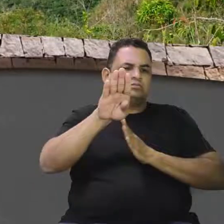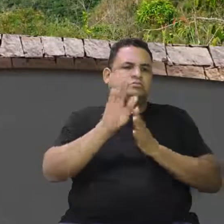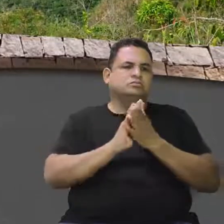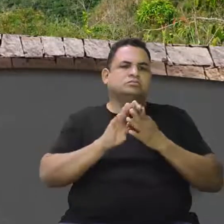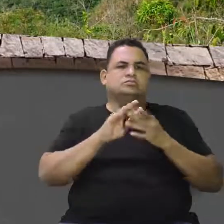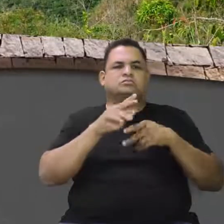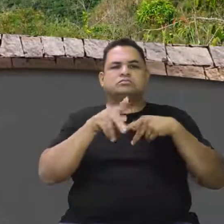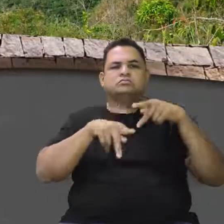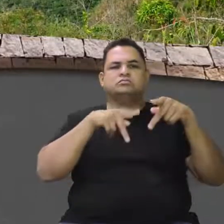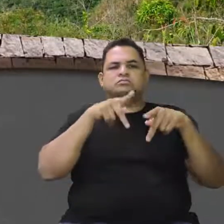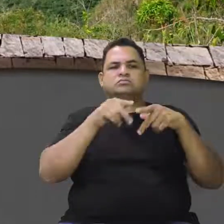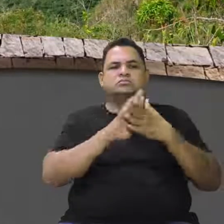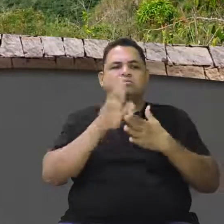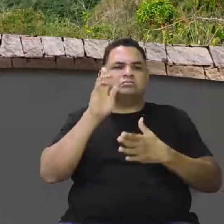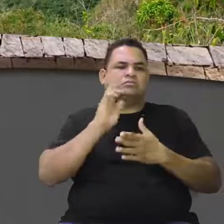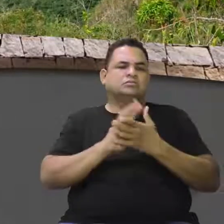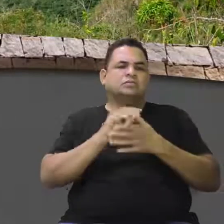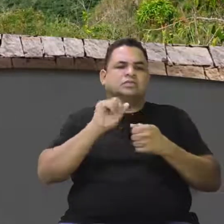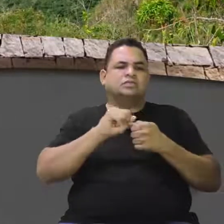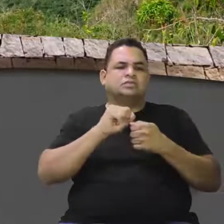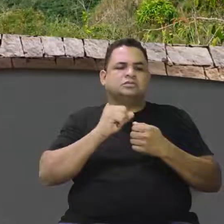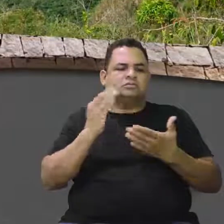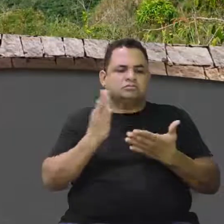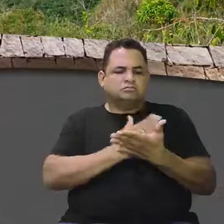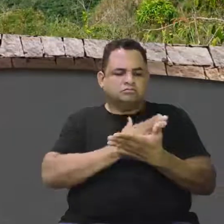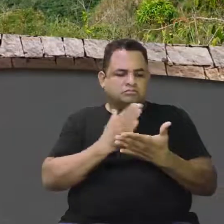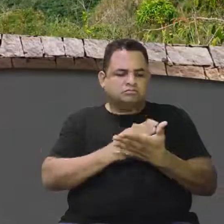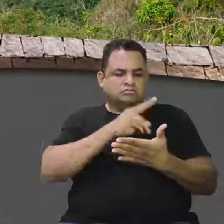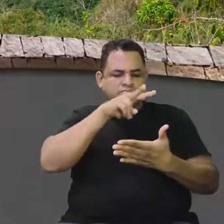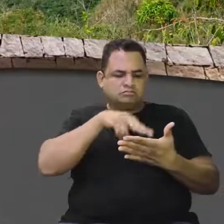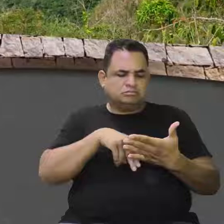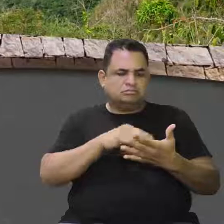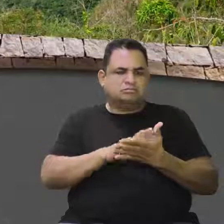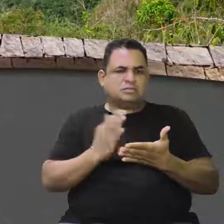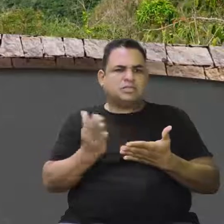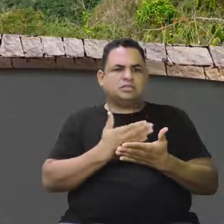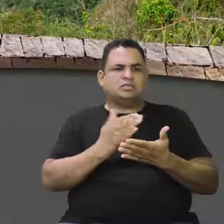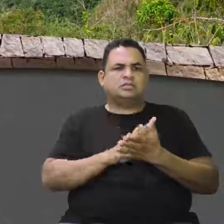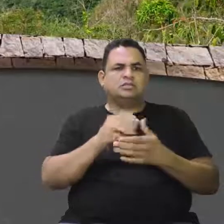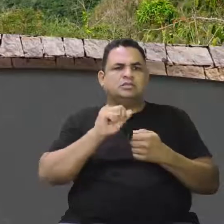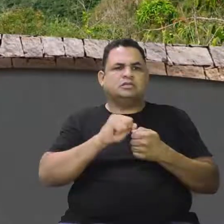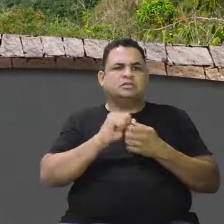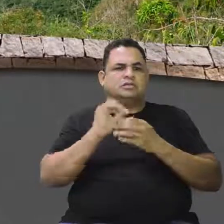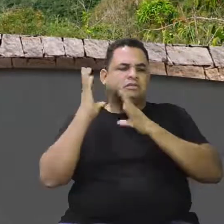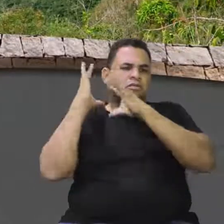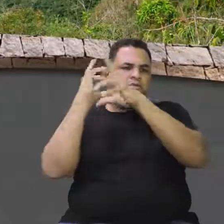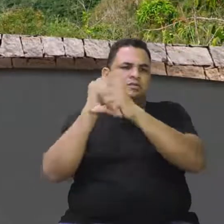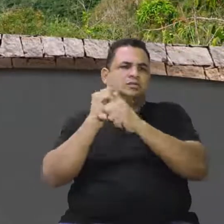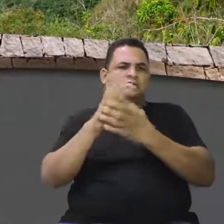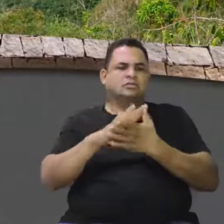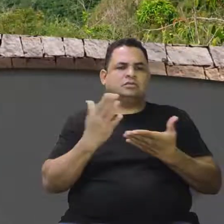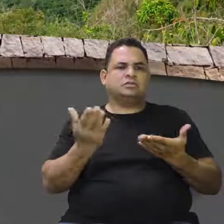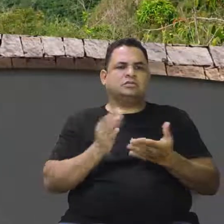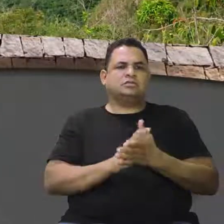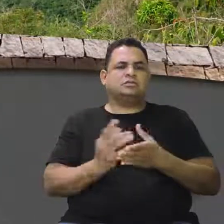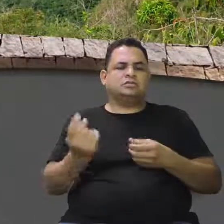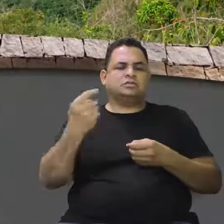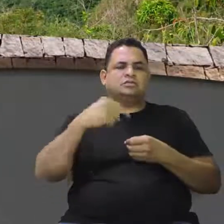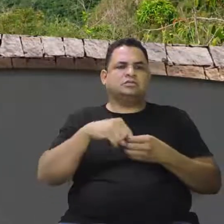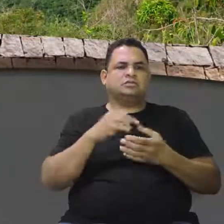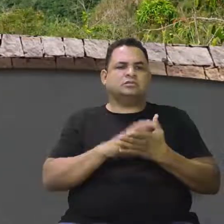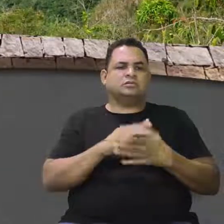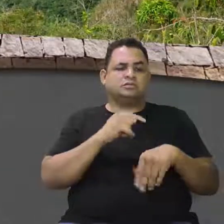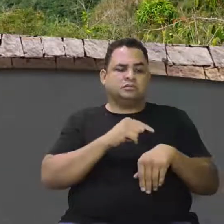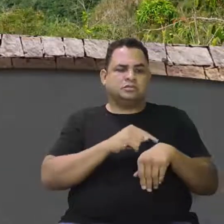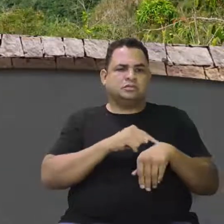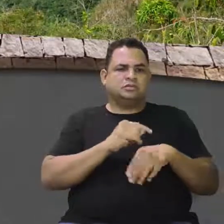Rondônia. Depois faça a leitura do material, pegue aí o seu caderno, faça a revisão e a gente volta aí daqui a